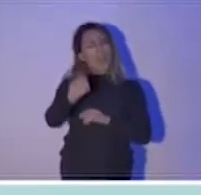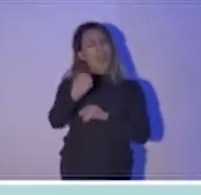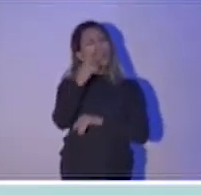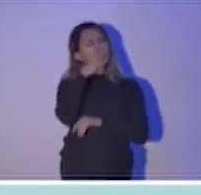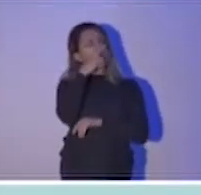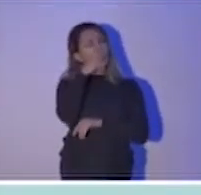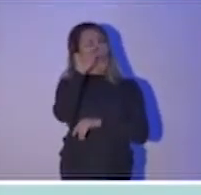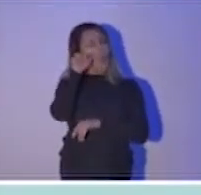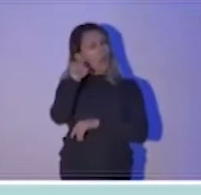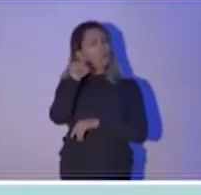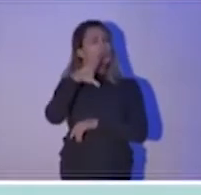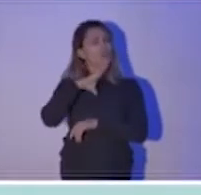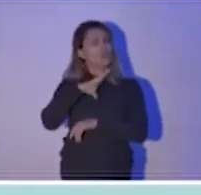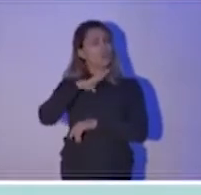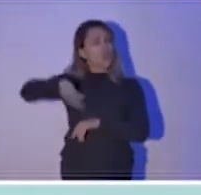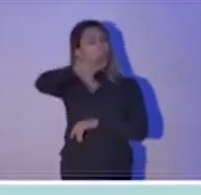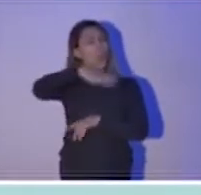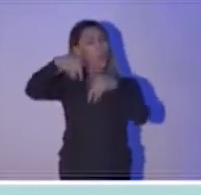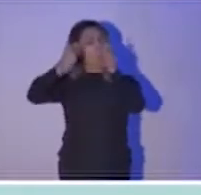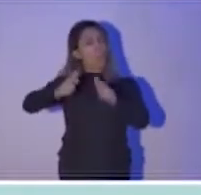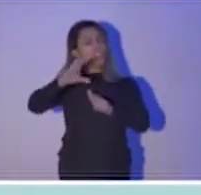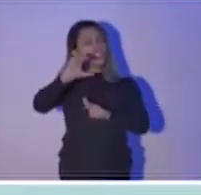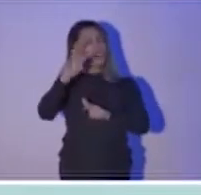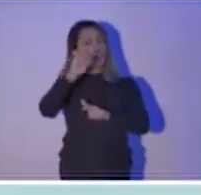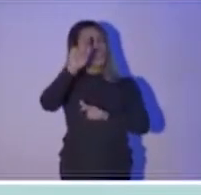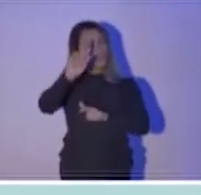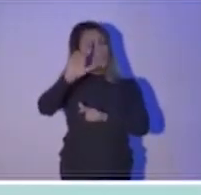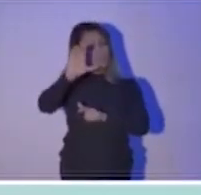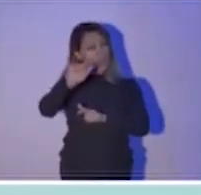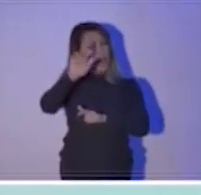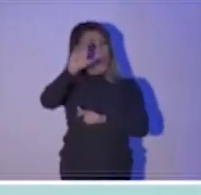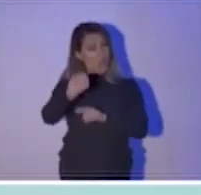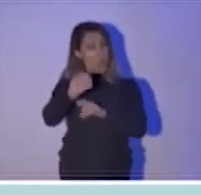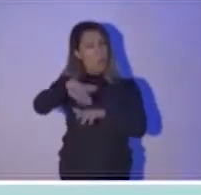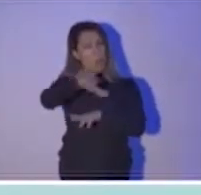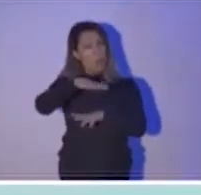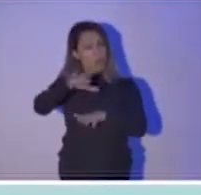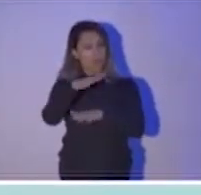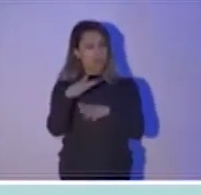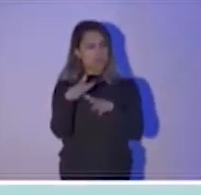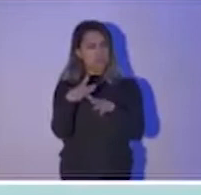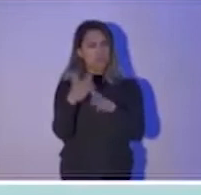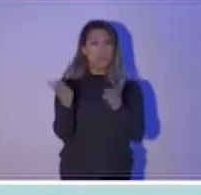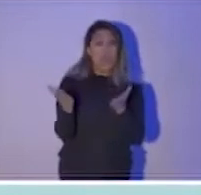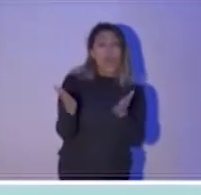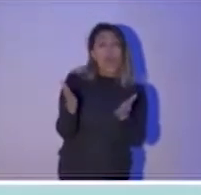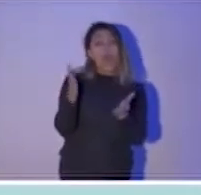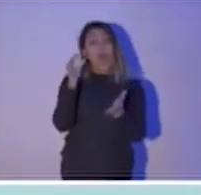Obama ela fala um pouco disso, né? Ela conta um pouco a história de como é que a mudança do tipo